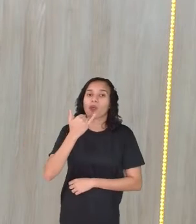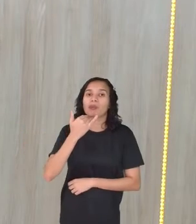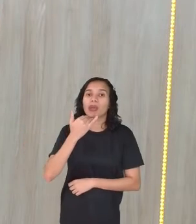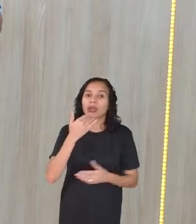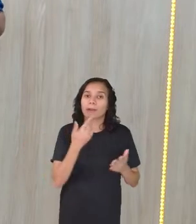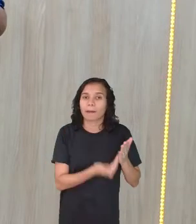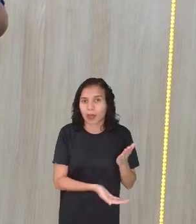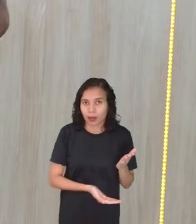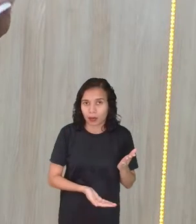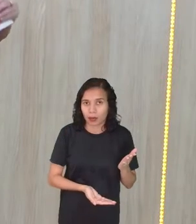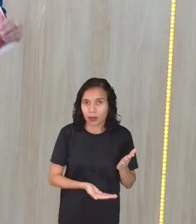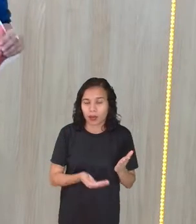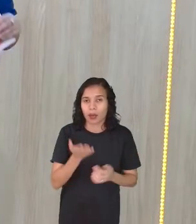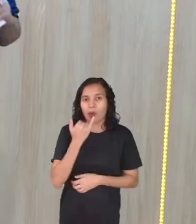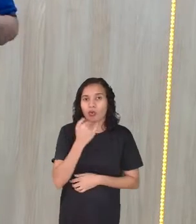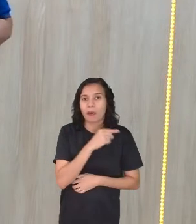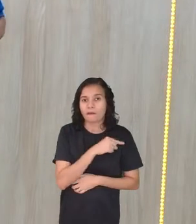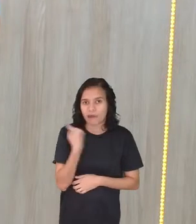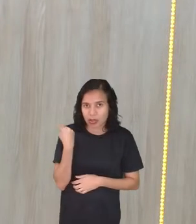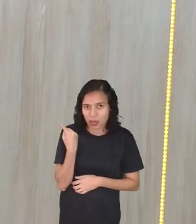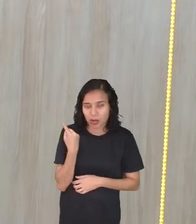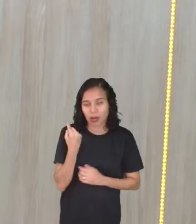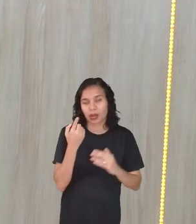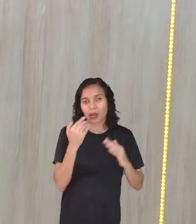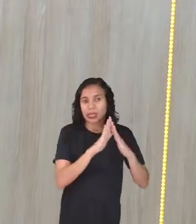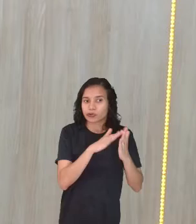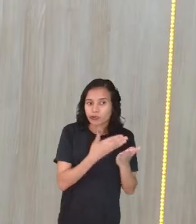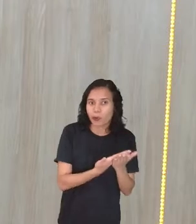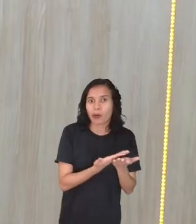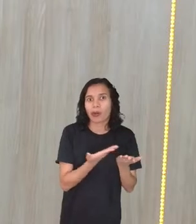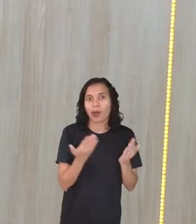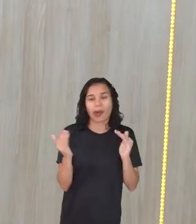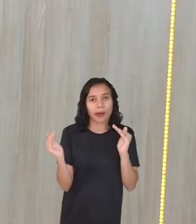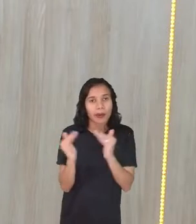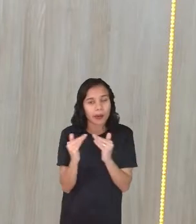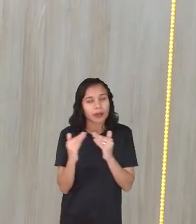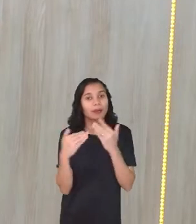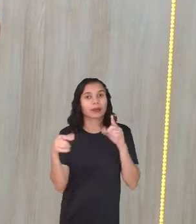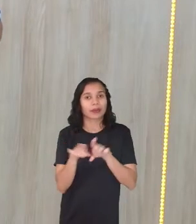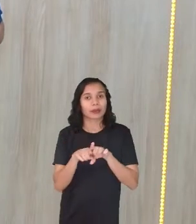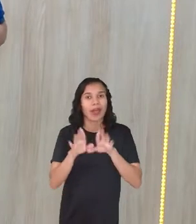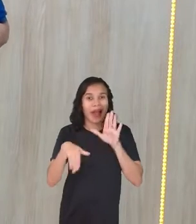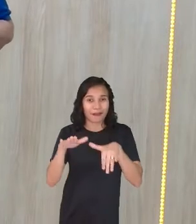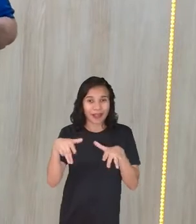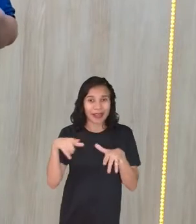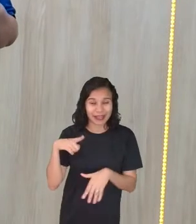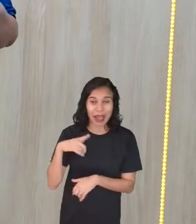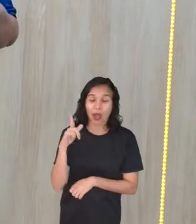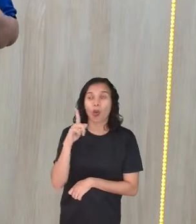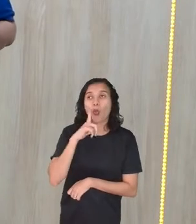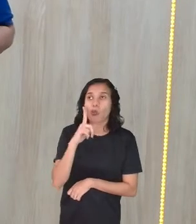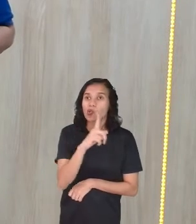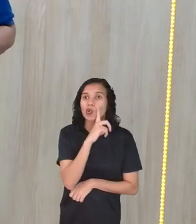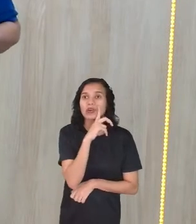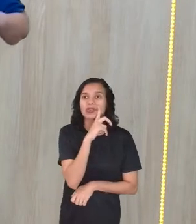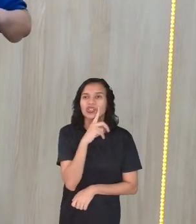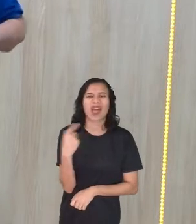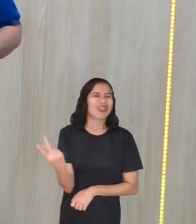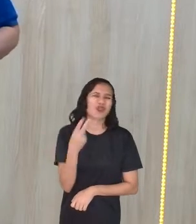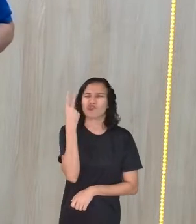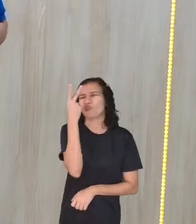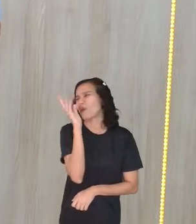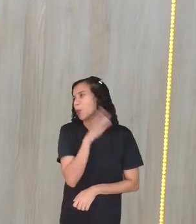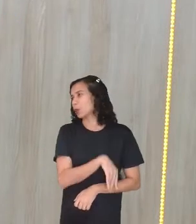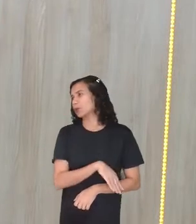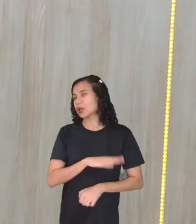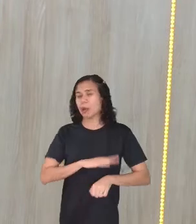estragado. Na escola, em casa. Então, muitas vezes, chega aí a merenda e a gente não dá o valor, porque naquele